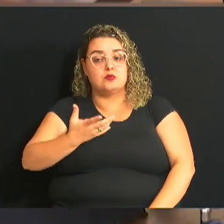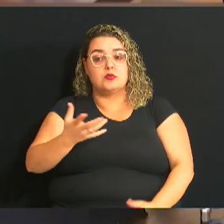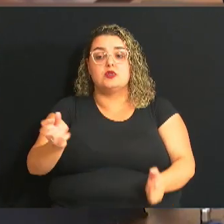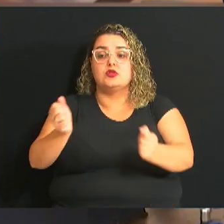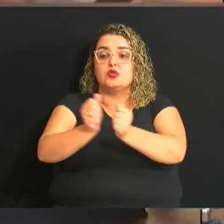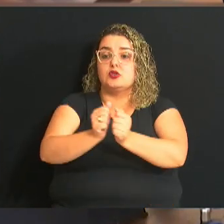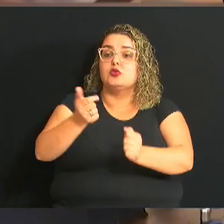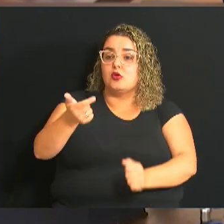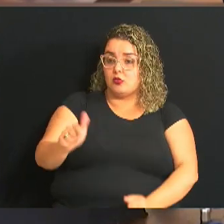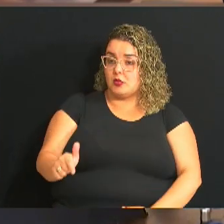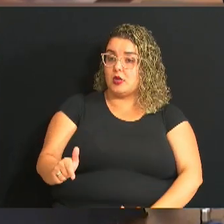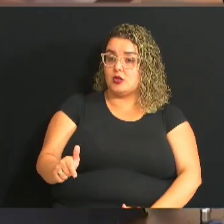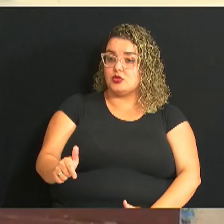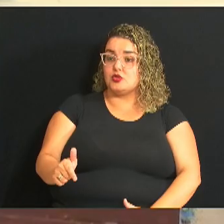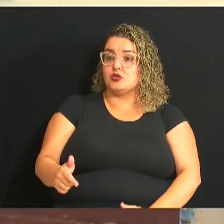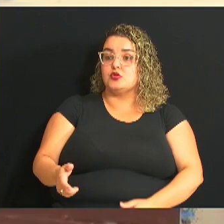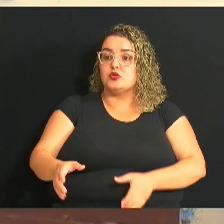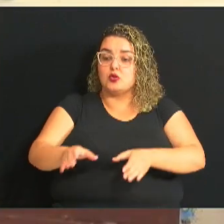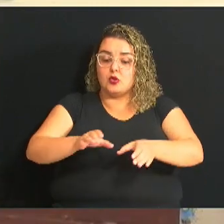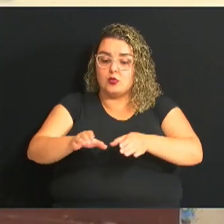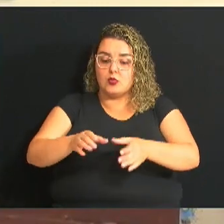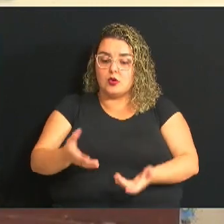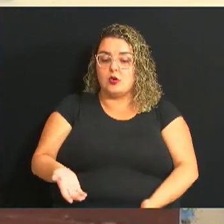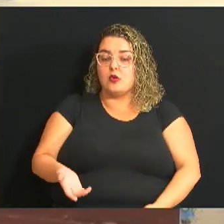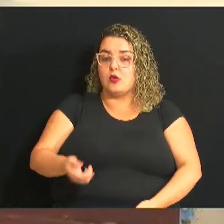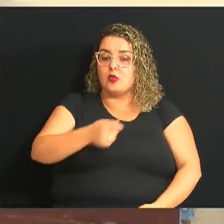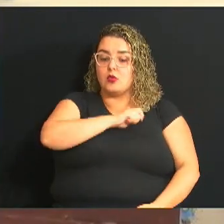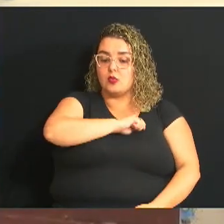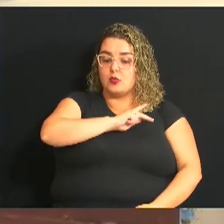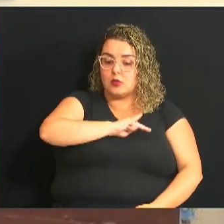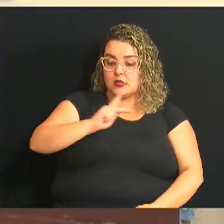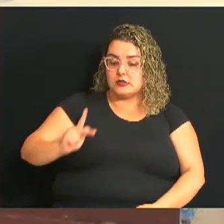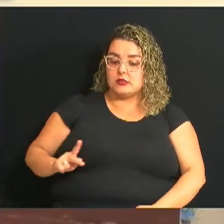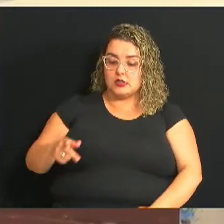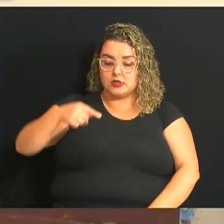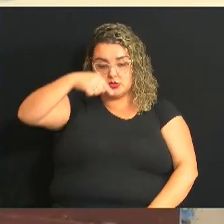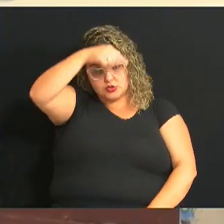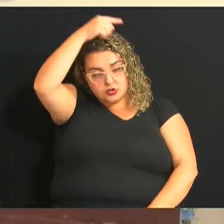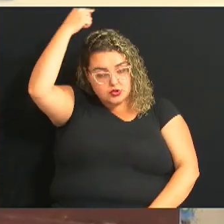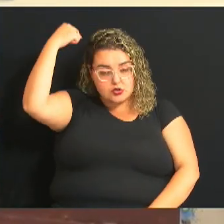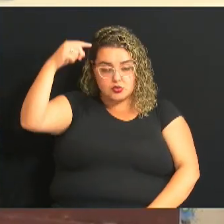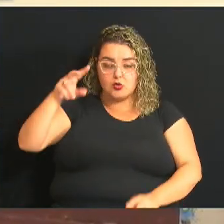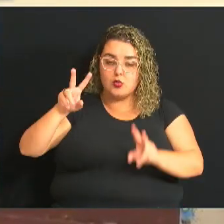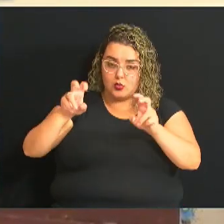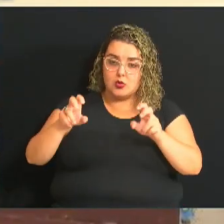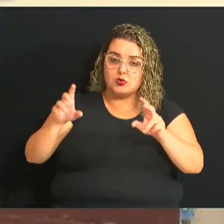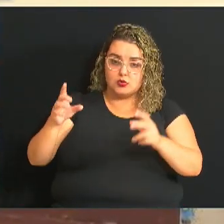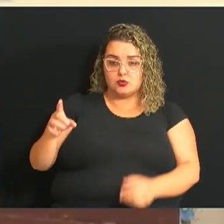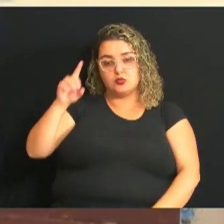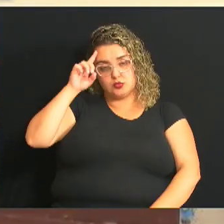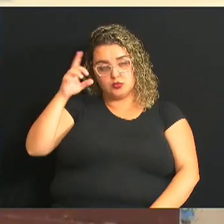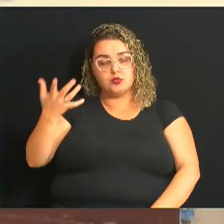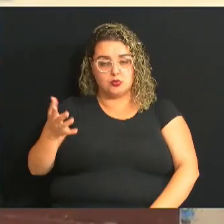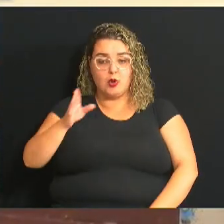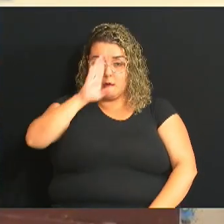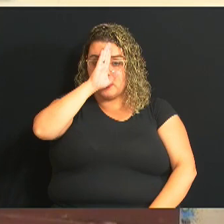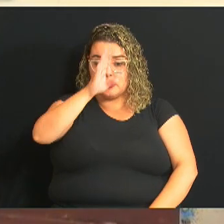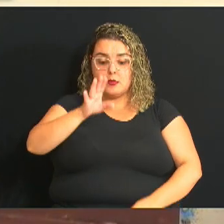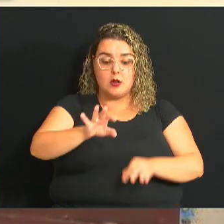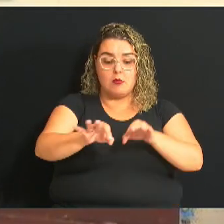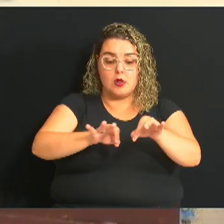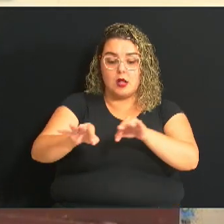uma vez, sob o comando do vereador Paulo Gaspar. O assunto do dia foi principalmente